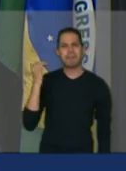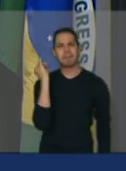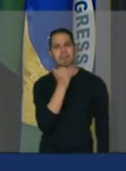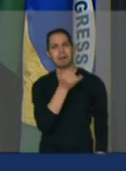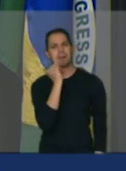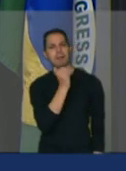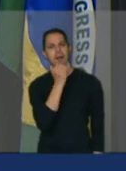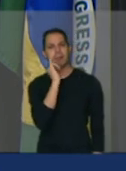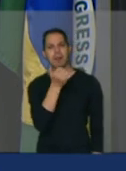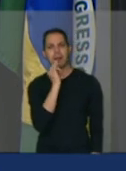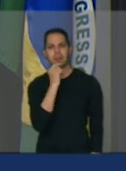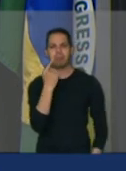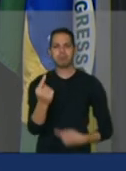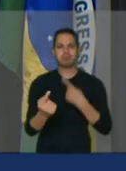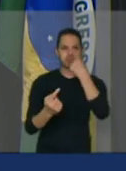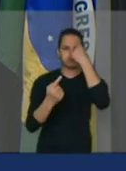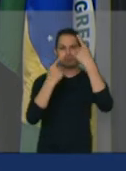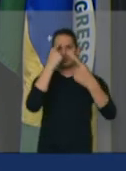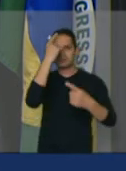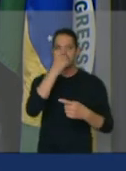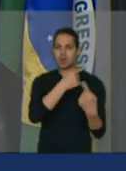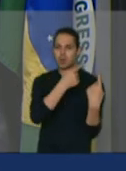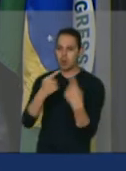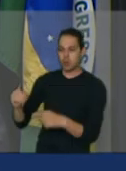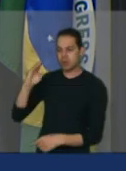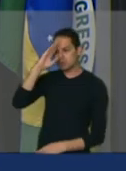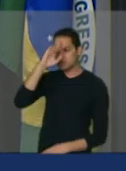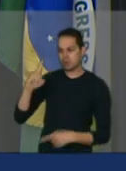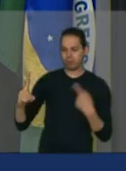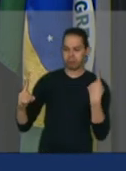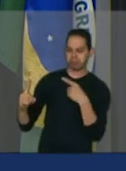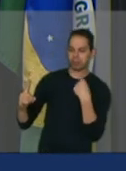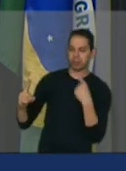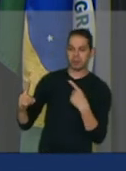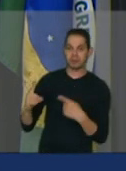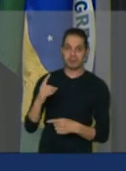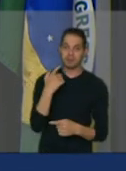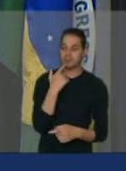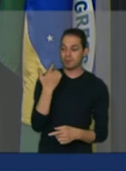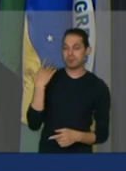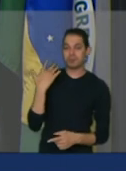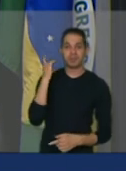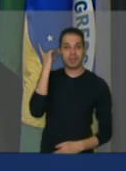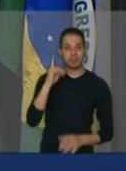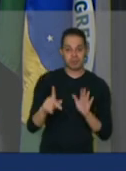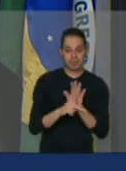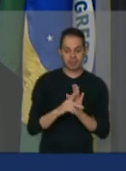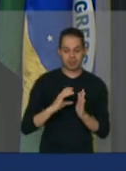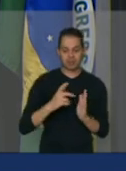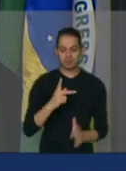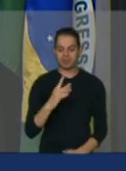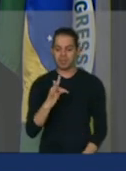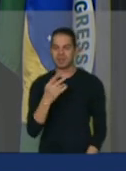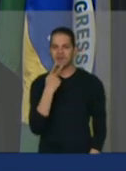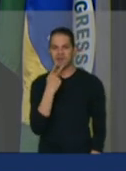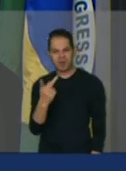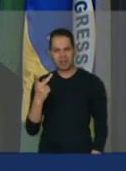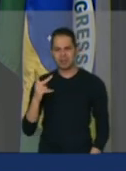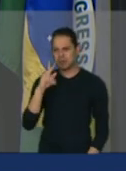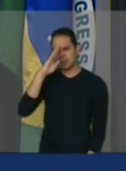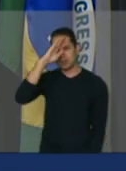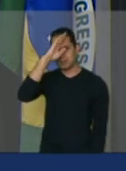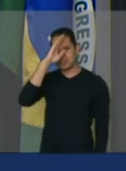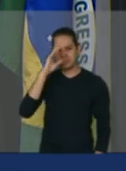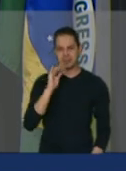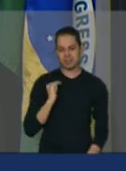sendo construídas contra o governo Bolsonaro. Acabamos de ver uma, né? O deputado do PT dizendo que o presidente vai acabar com o Bolsa Família, quando nós